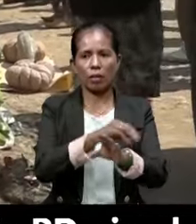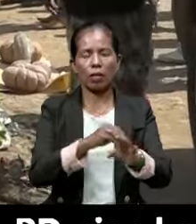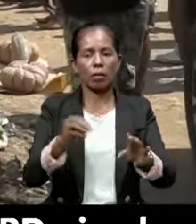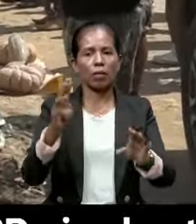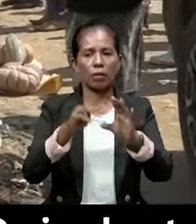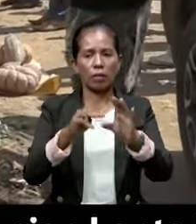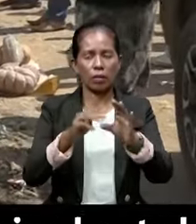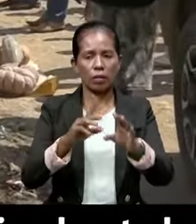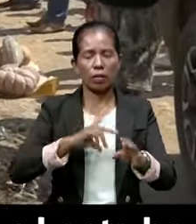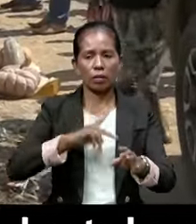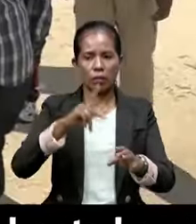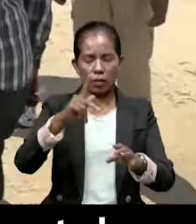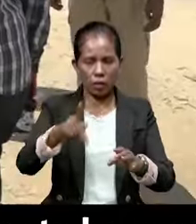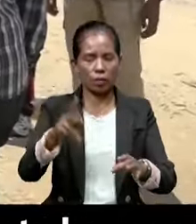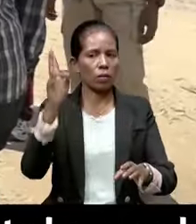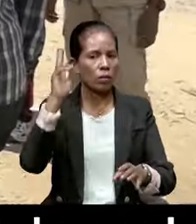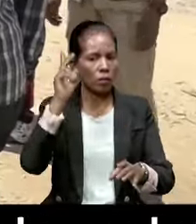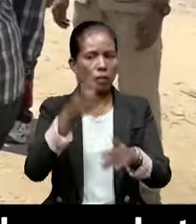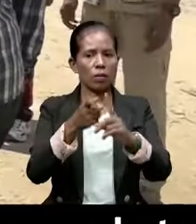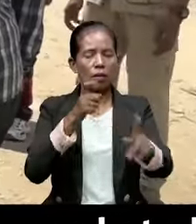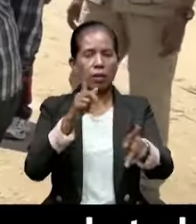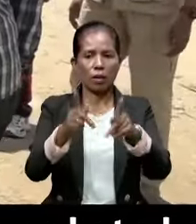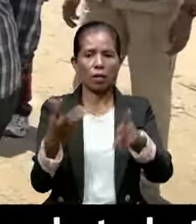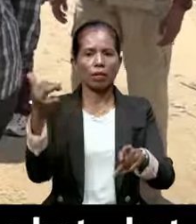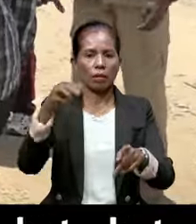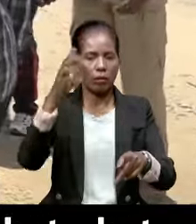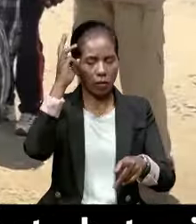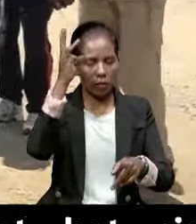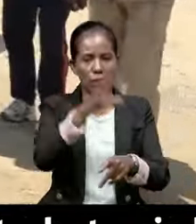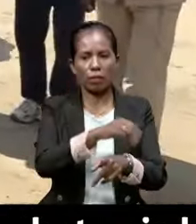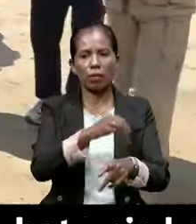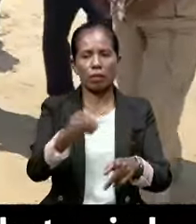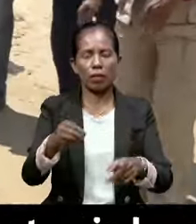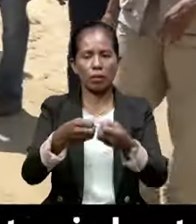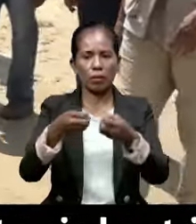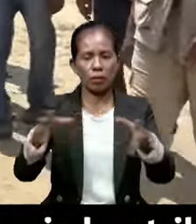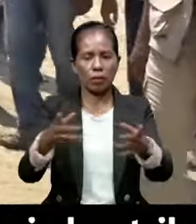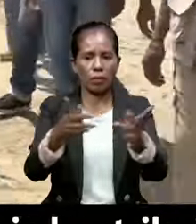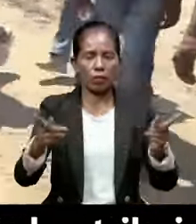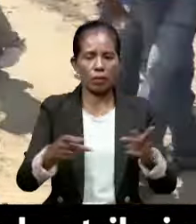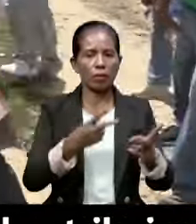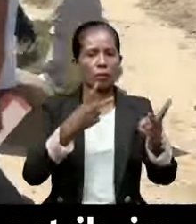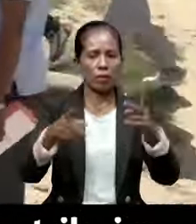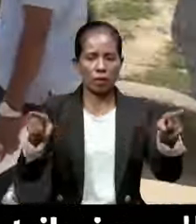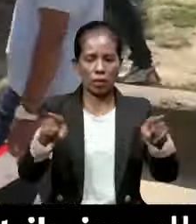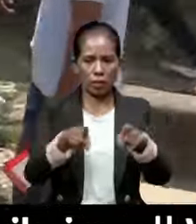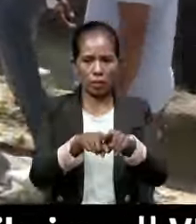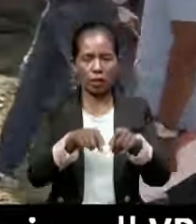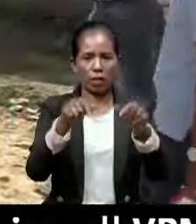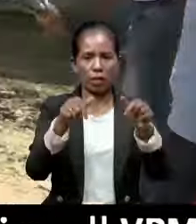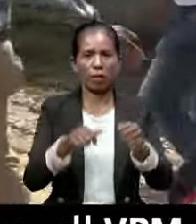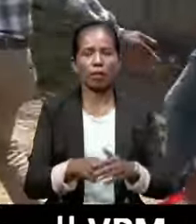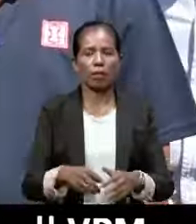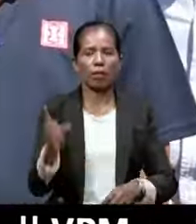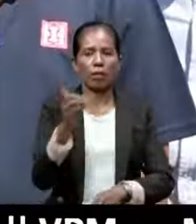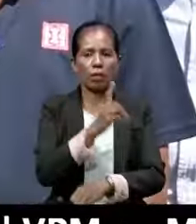mercado Los Palos Vila, Rorirona, direita, vendedor Cira, e a proteção, a tu Hamamo Fati. Visita, né? Hanesan Mos, foi em